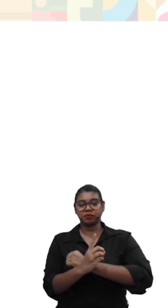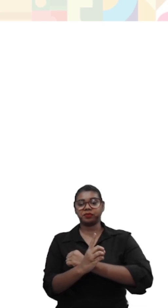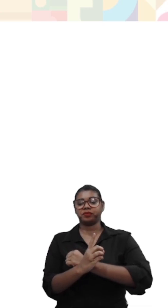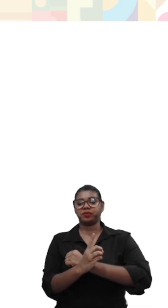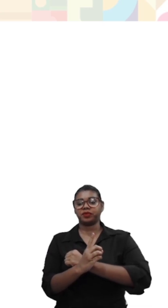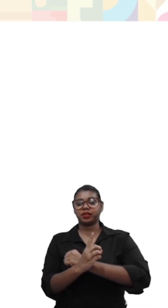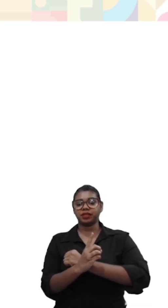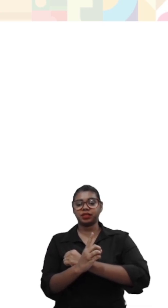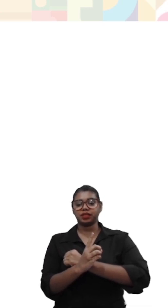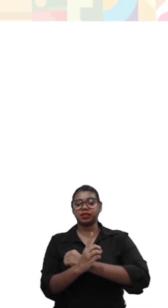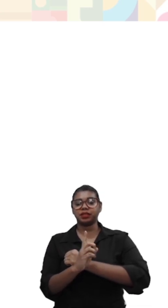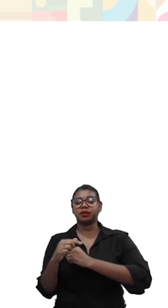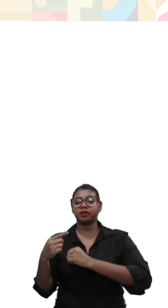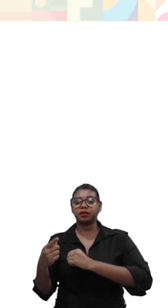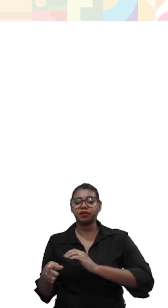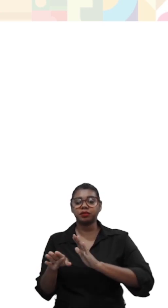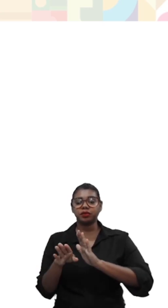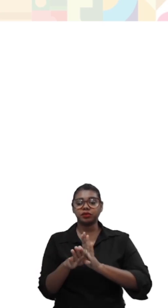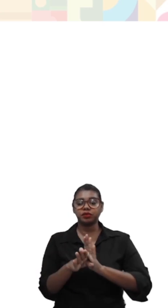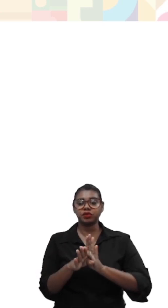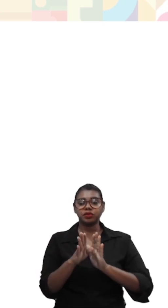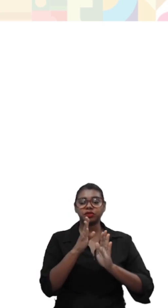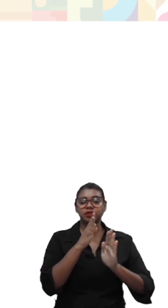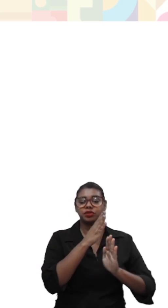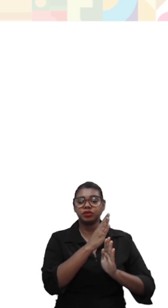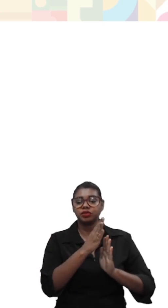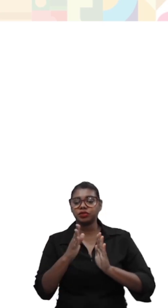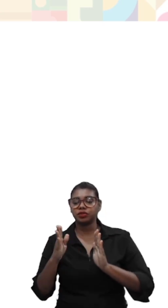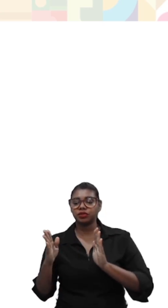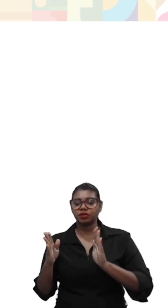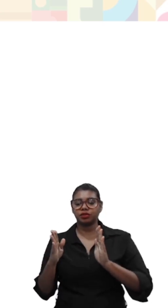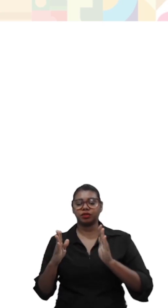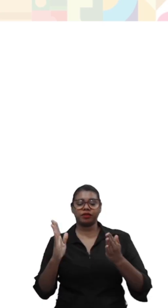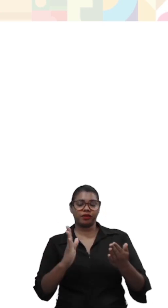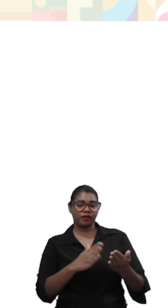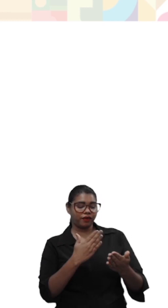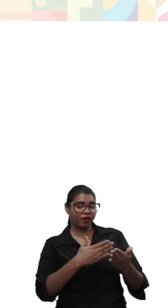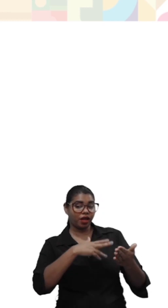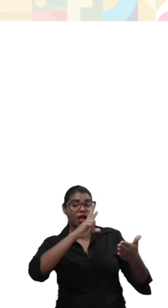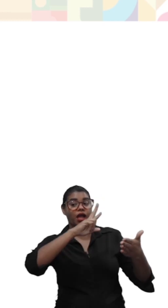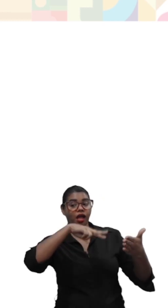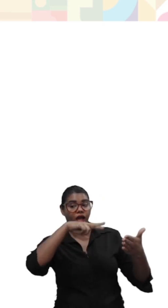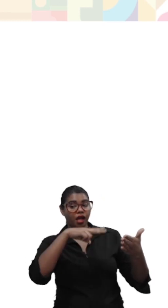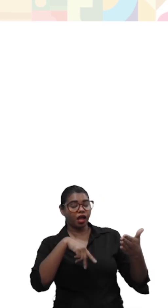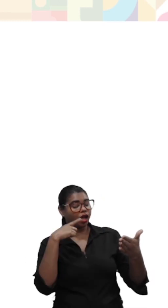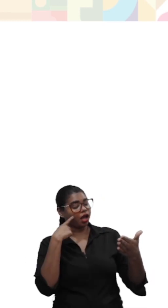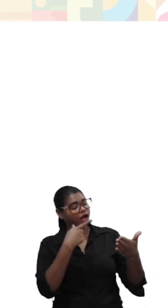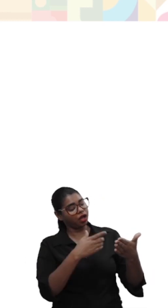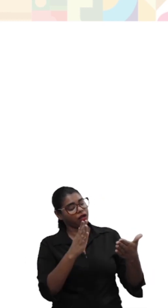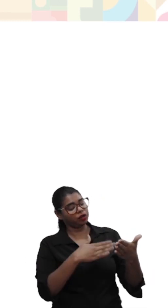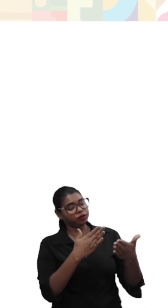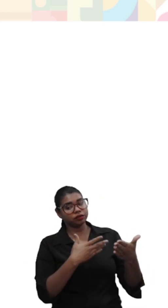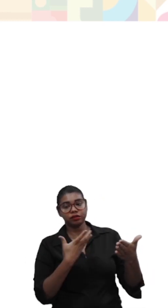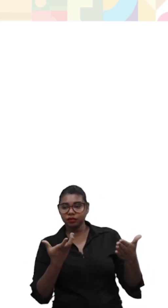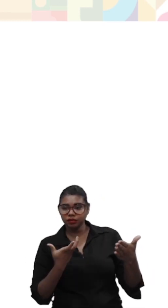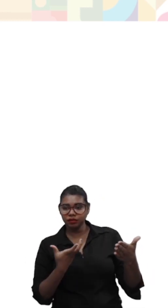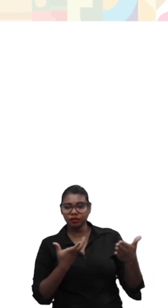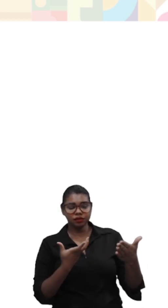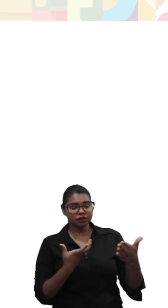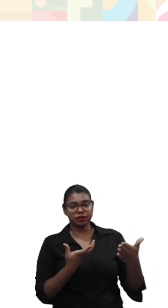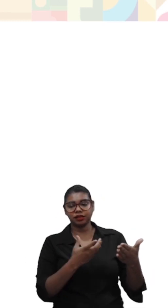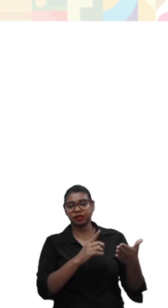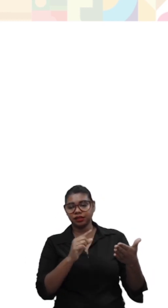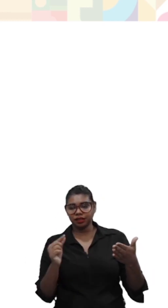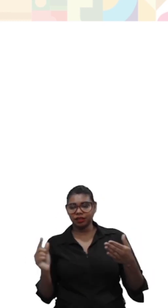para o livro, né? Naquela parte que tem o livro. Daí você vai ler o livro. Se quiser levar o livro, volta